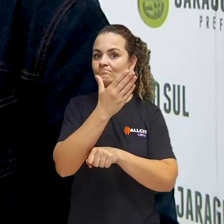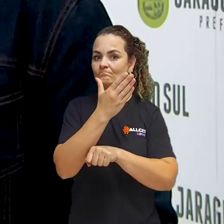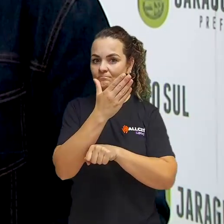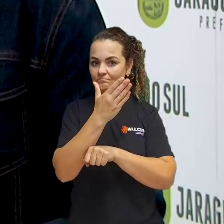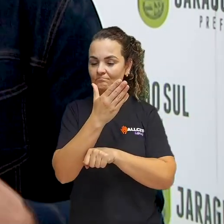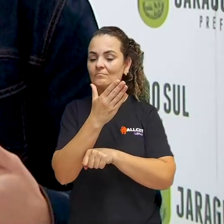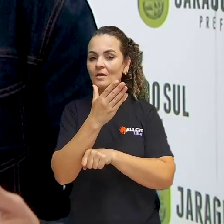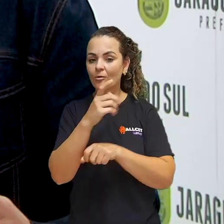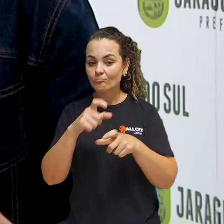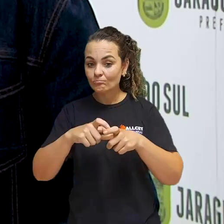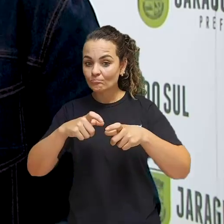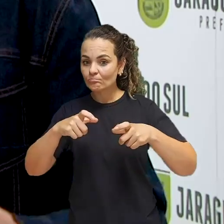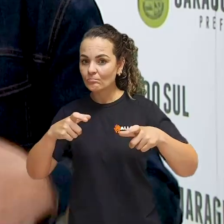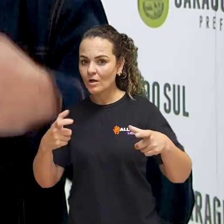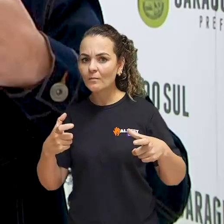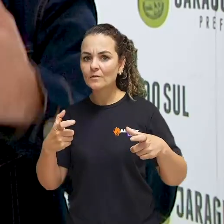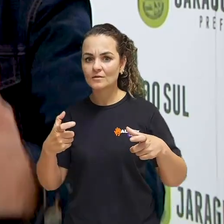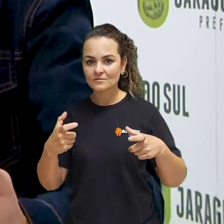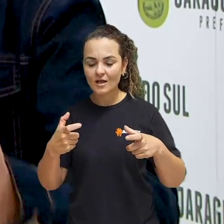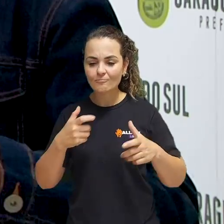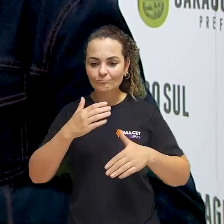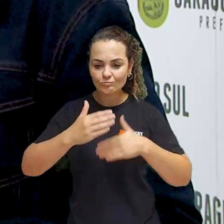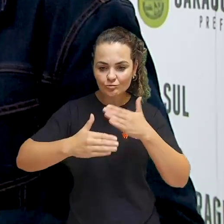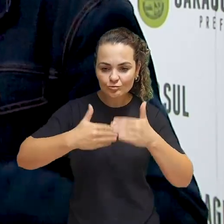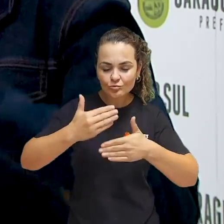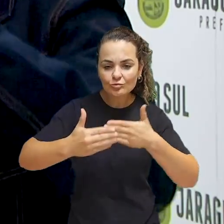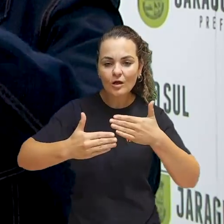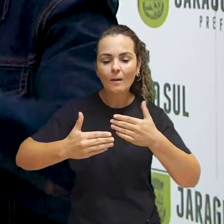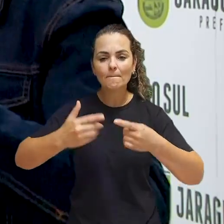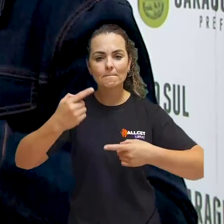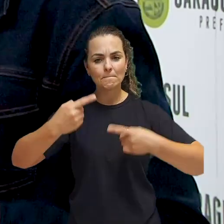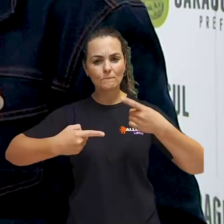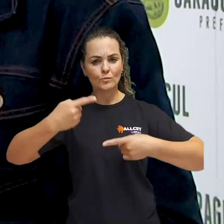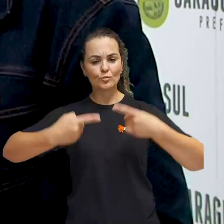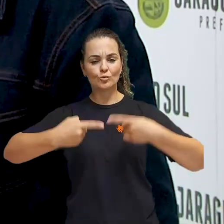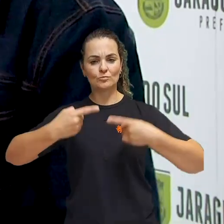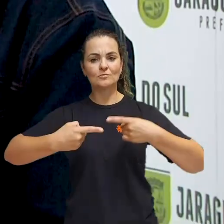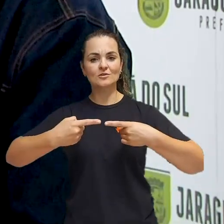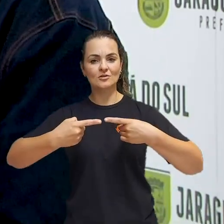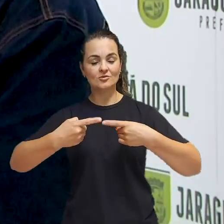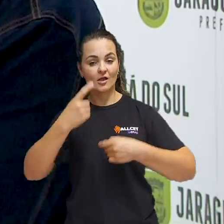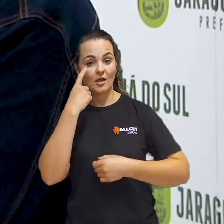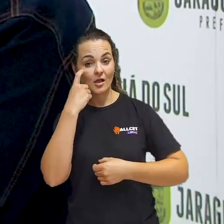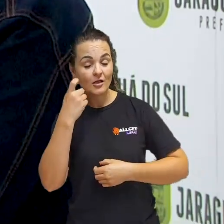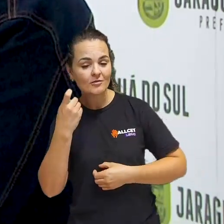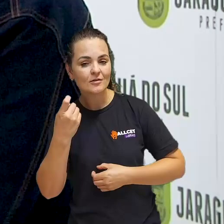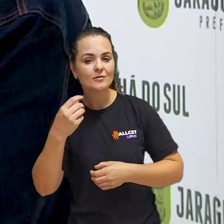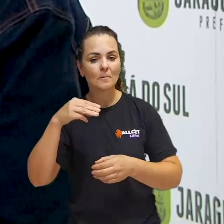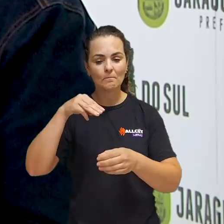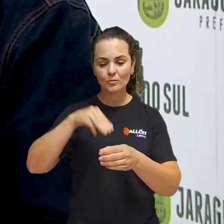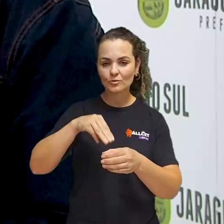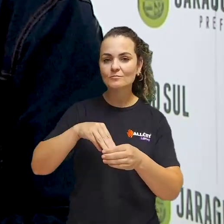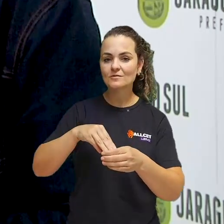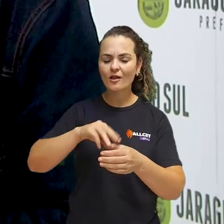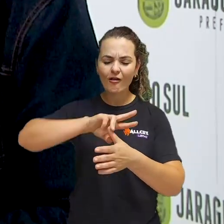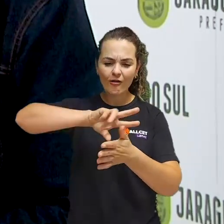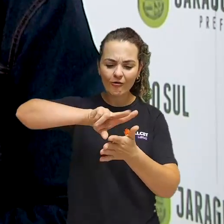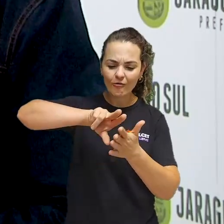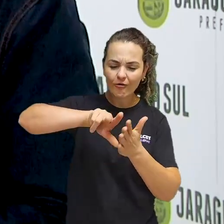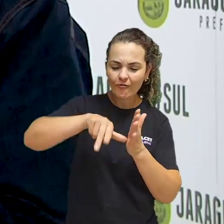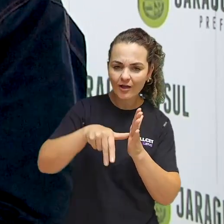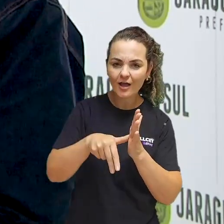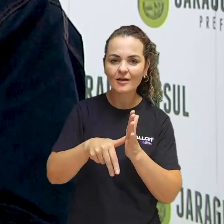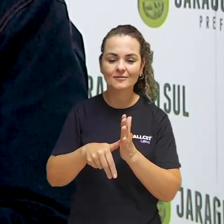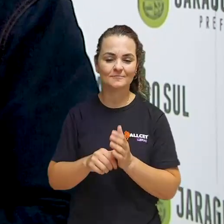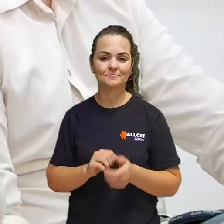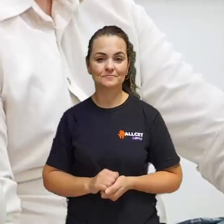executivo para aplicação de recursos e até mesmo ampliação ou desenvolvimento de políticas públicas que venham atender o interesse da